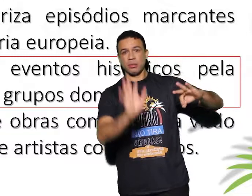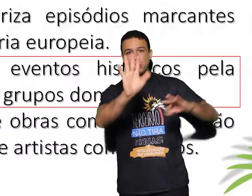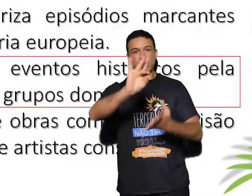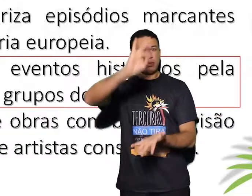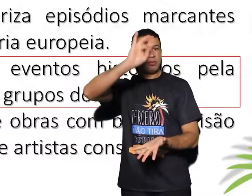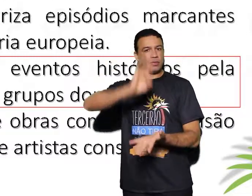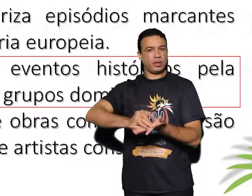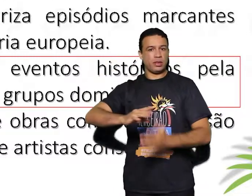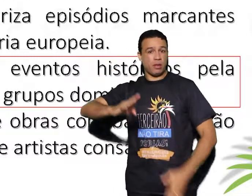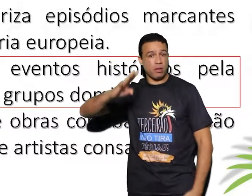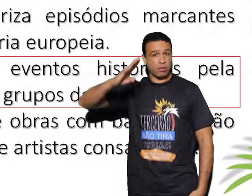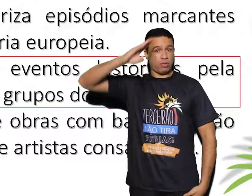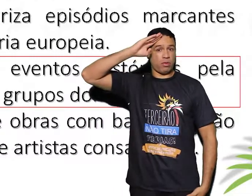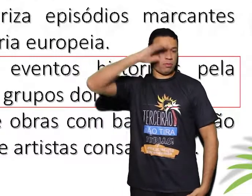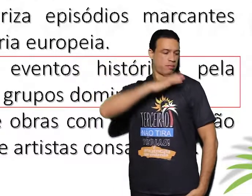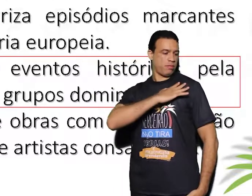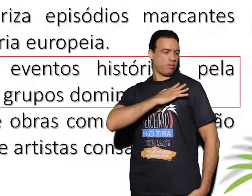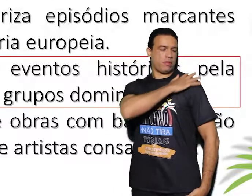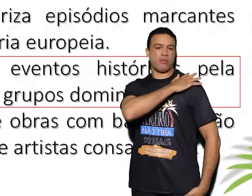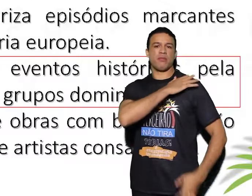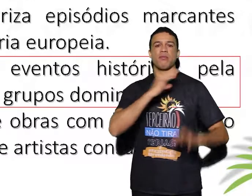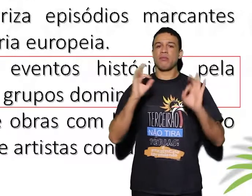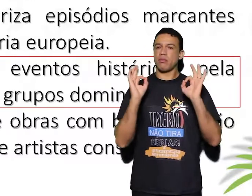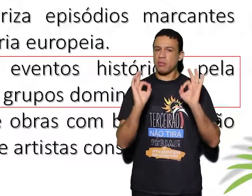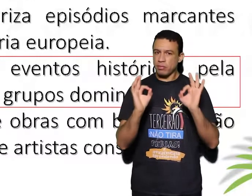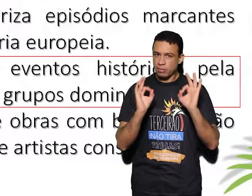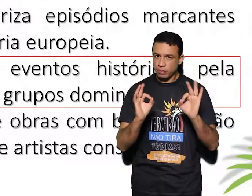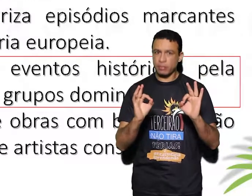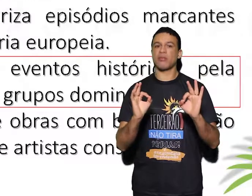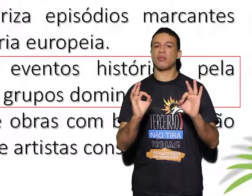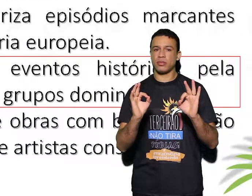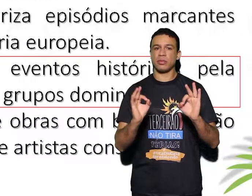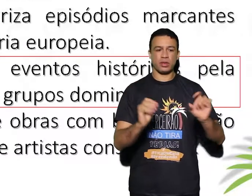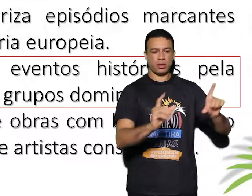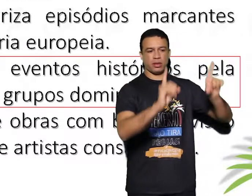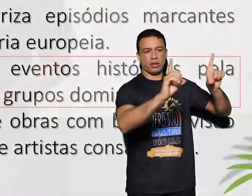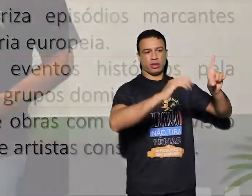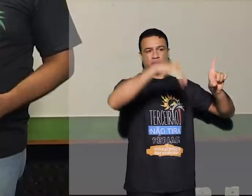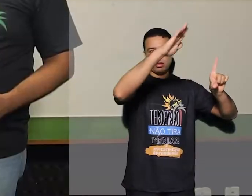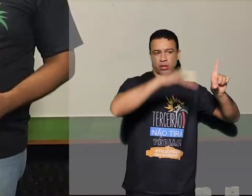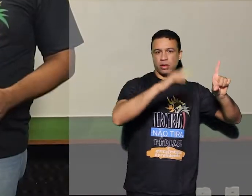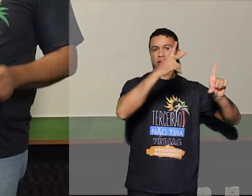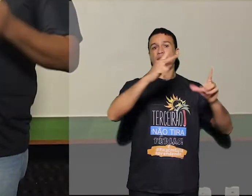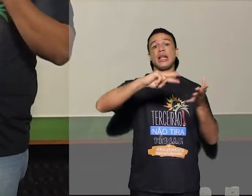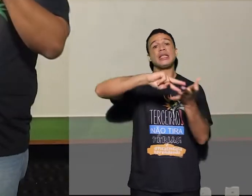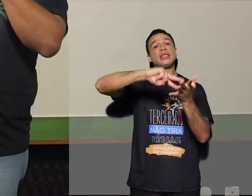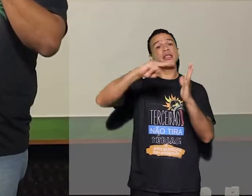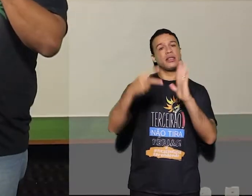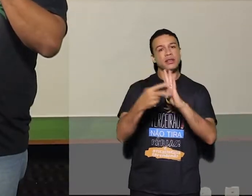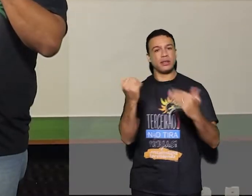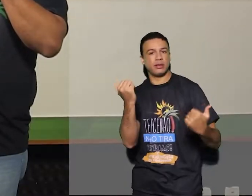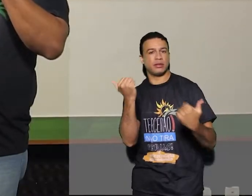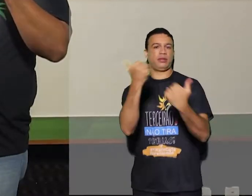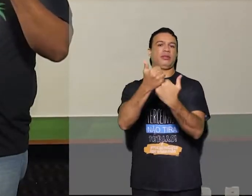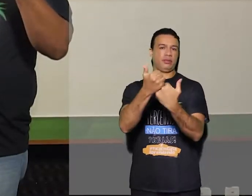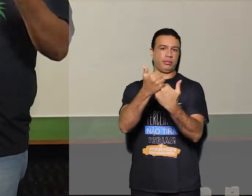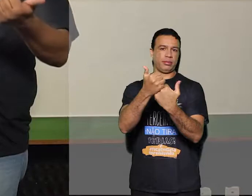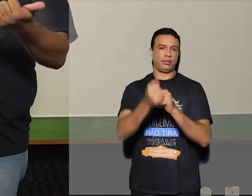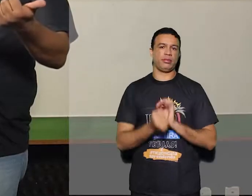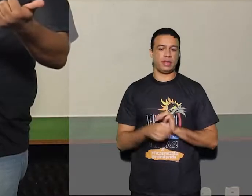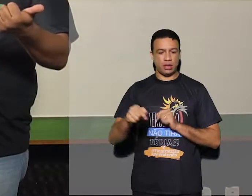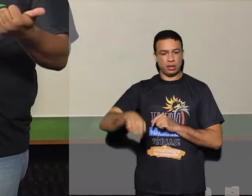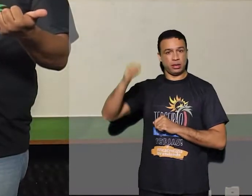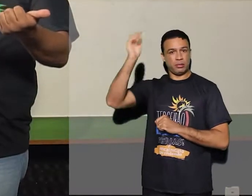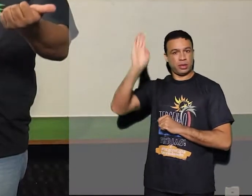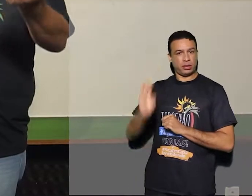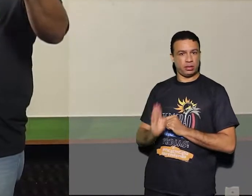comandante e tinha uma história muito grande sobre isso. E as pinturas acabam retratando essa situação. Vamos lá? No Brasil, esse